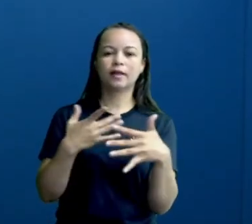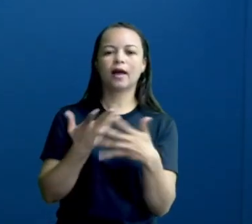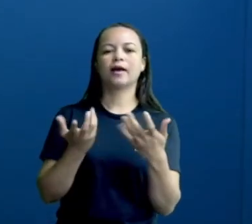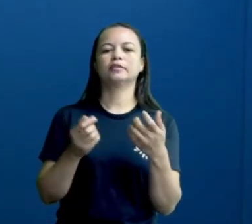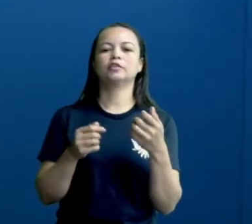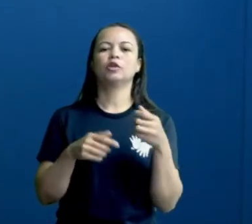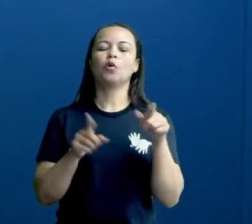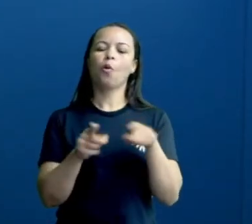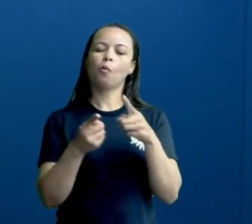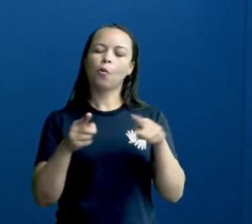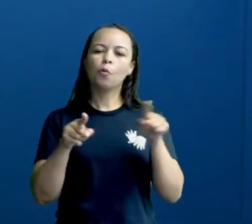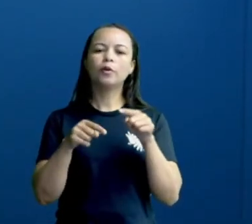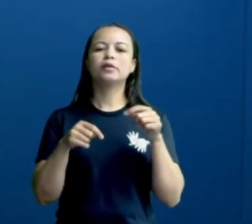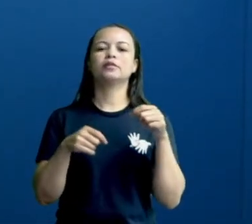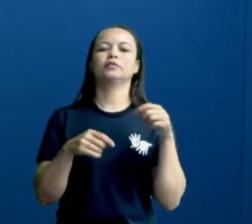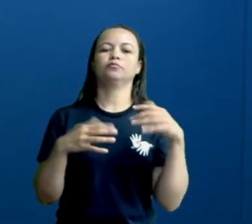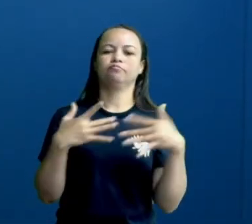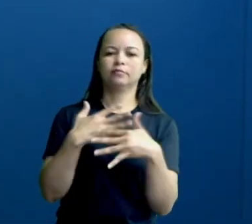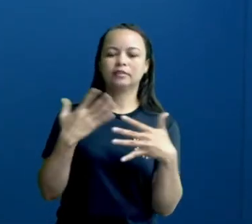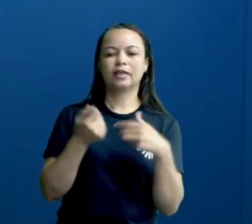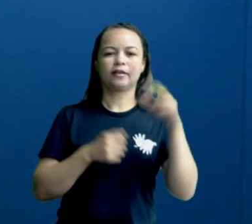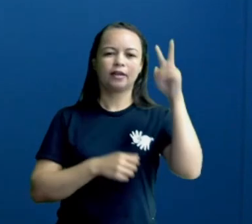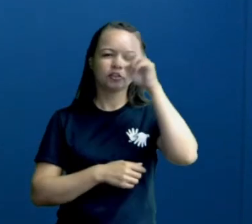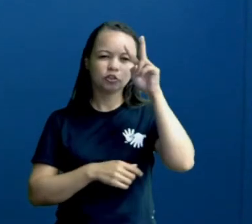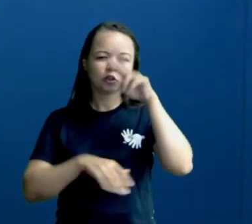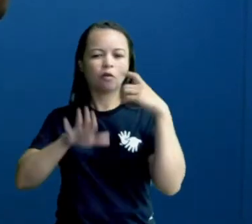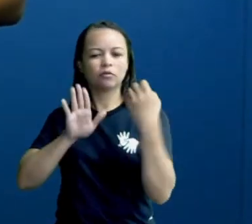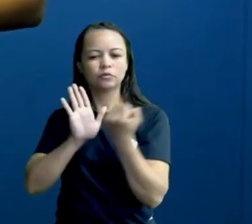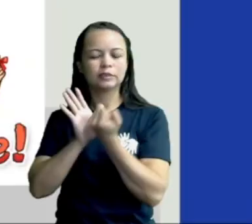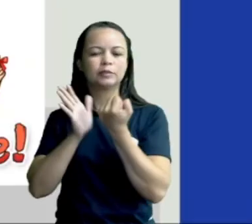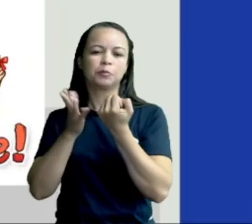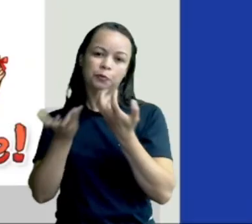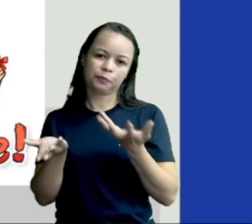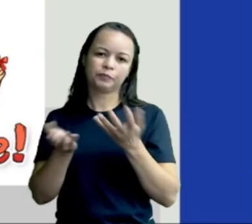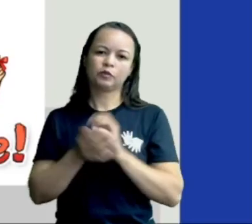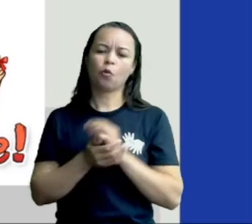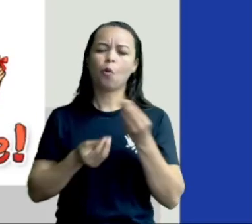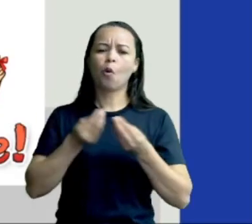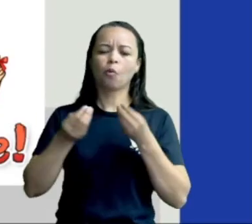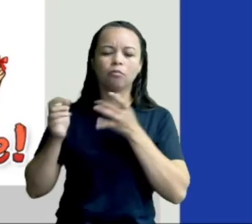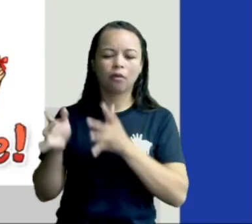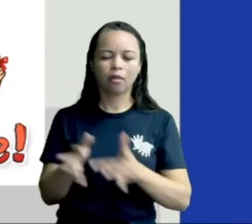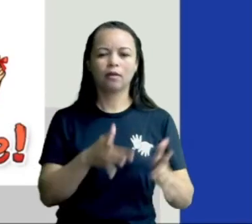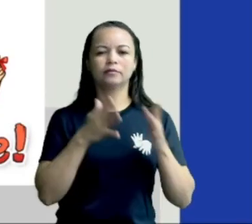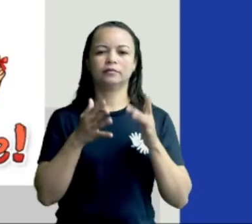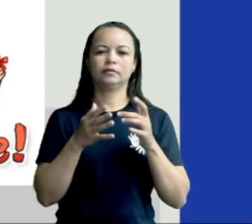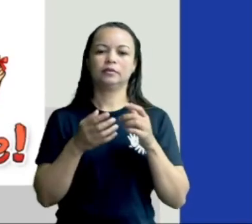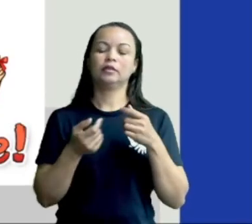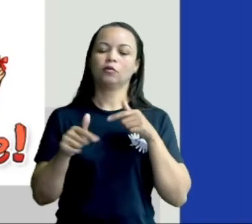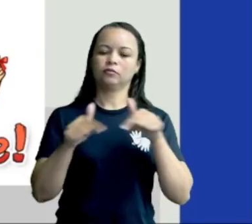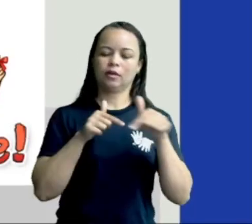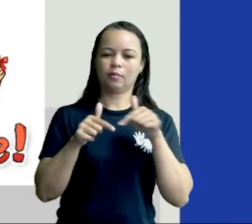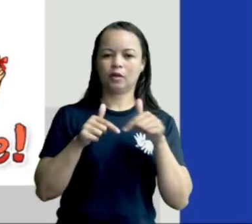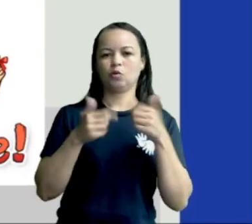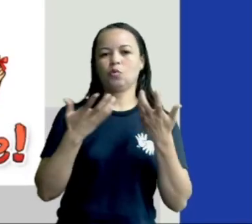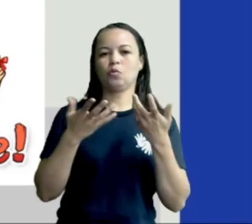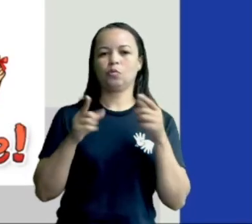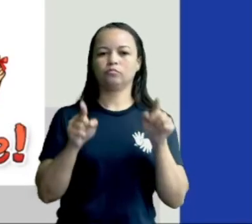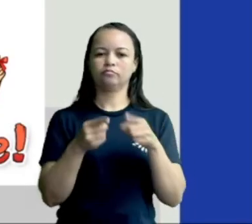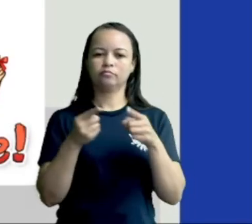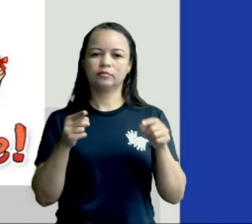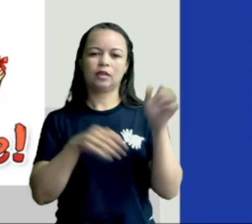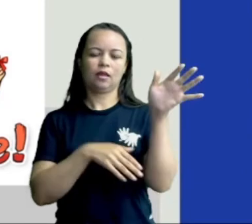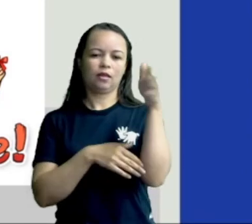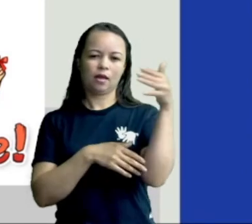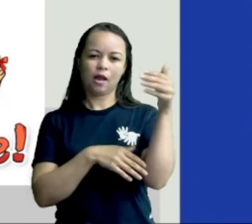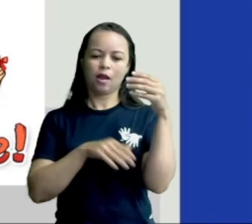os símbolos nacionais, a história, como é que a gente chegou até aqui, certo? Então a gente trabalhou os símbolos nacionais, hino, bandeira